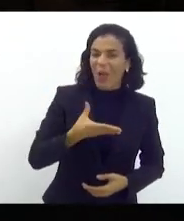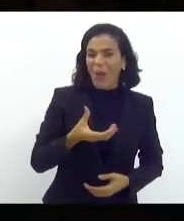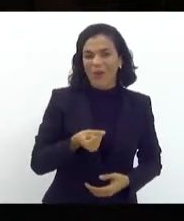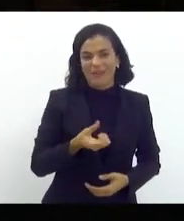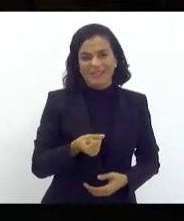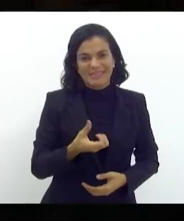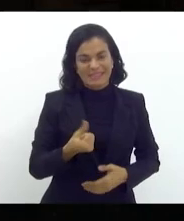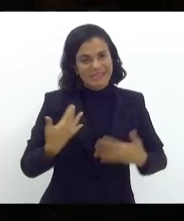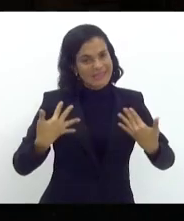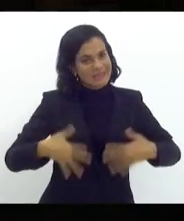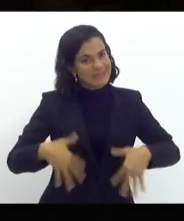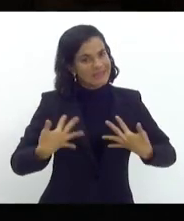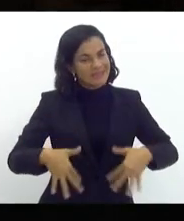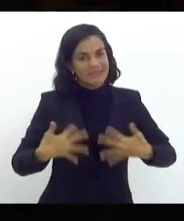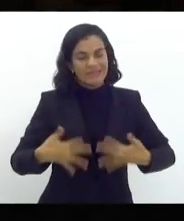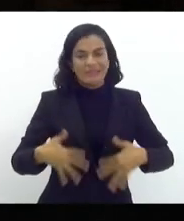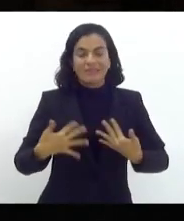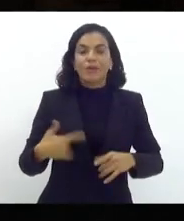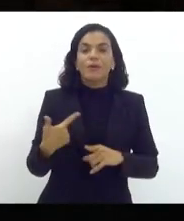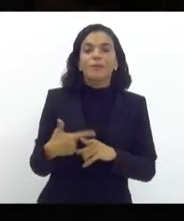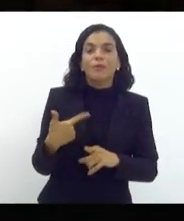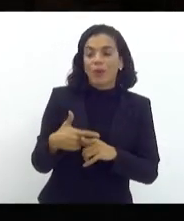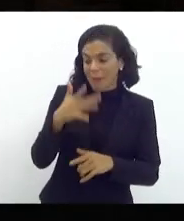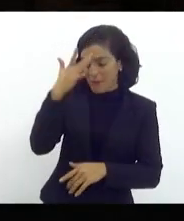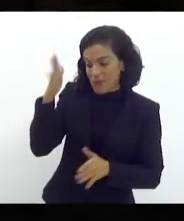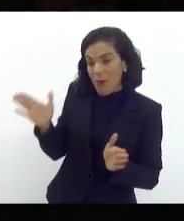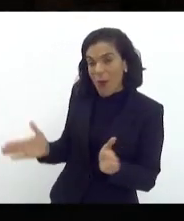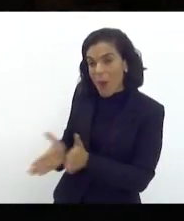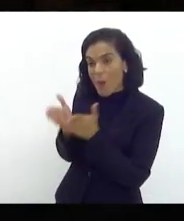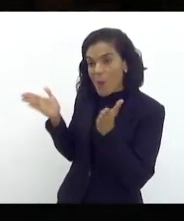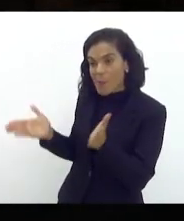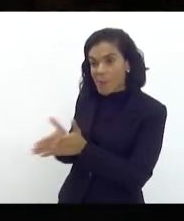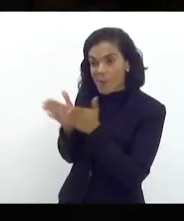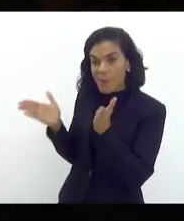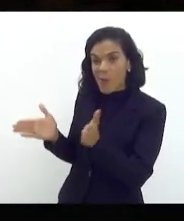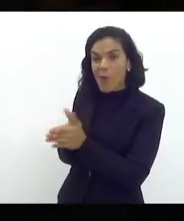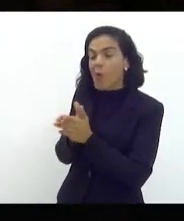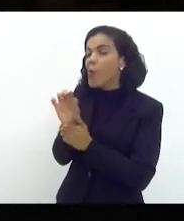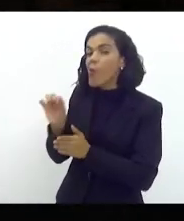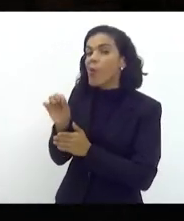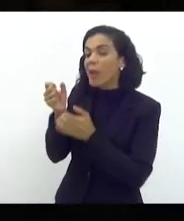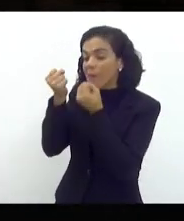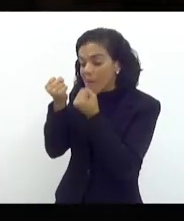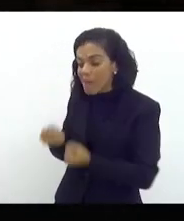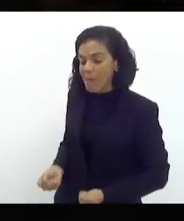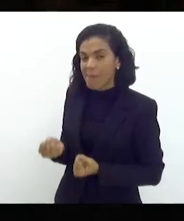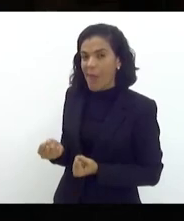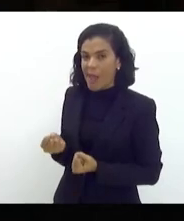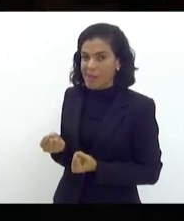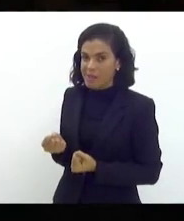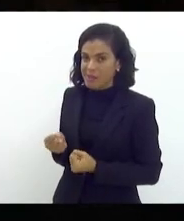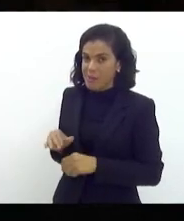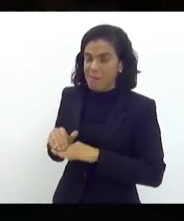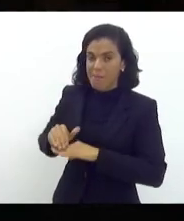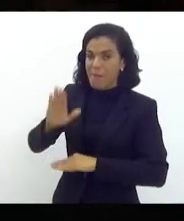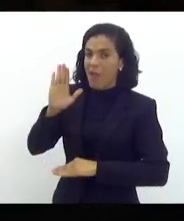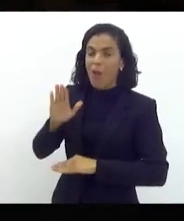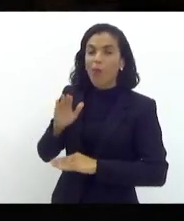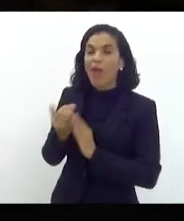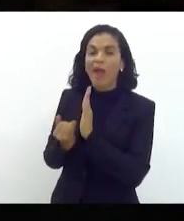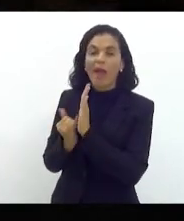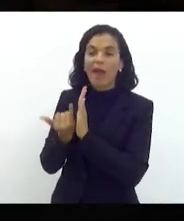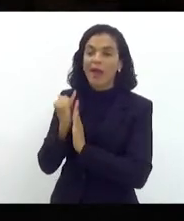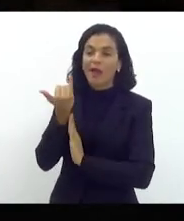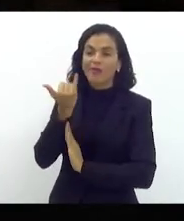imensa porque para o mais pobre o que pesa mesmo é a